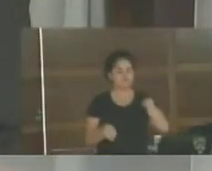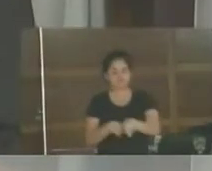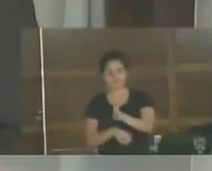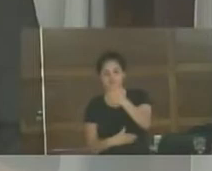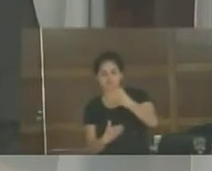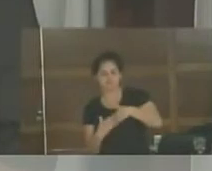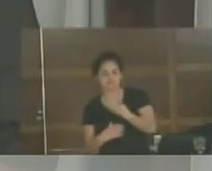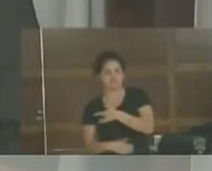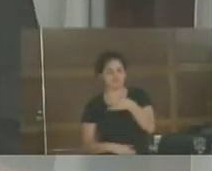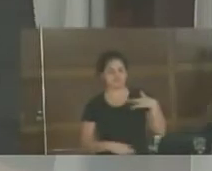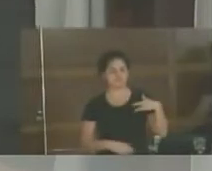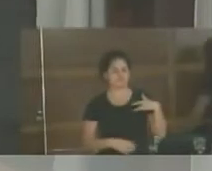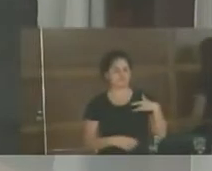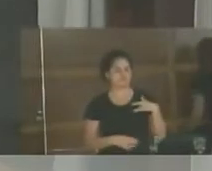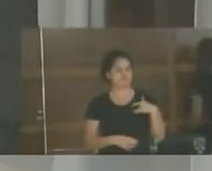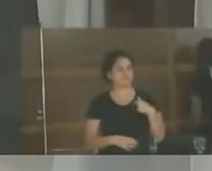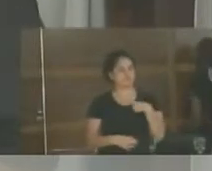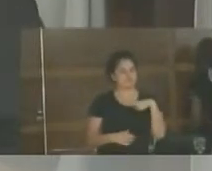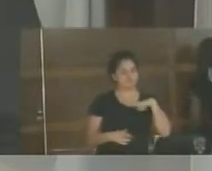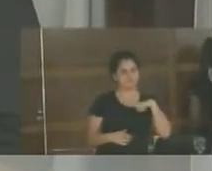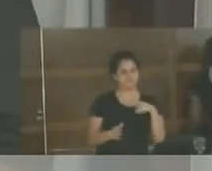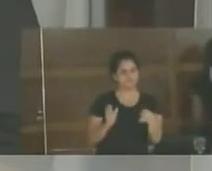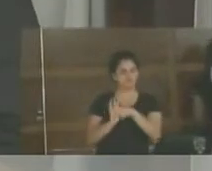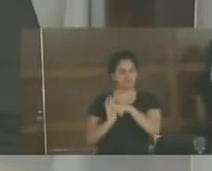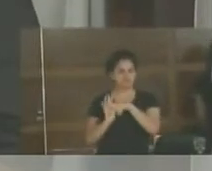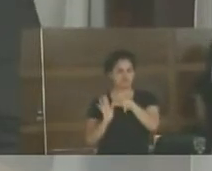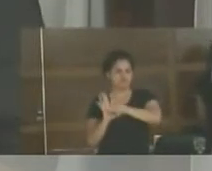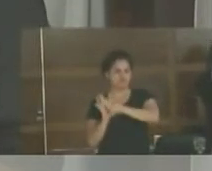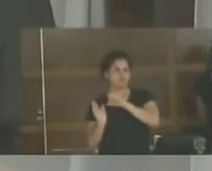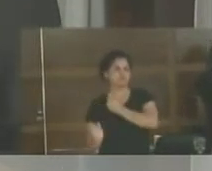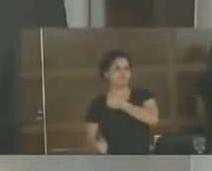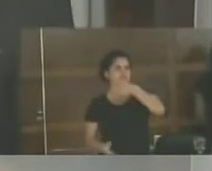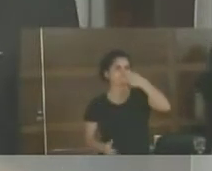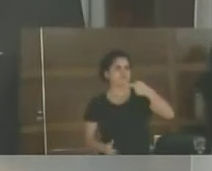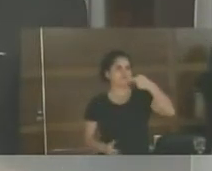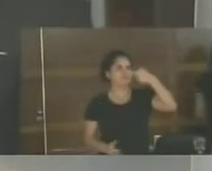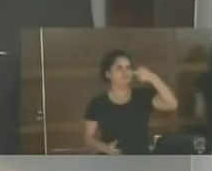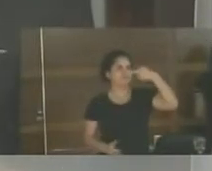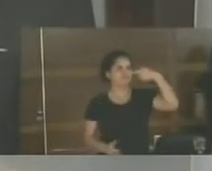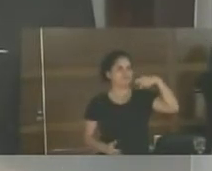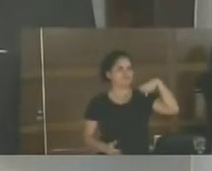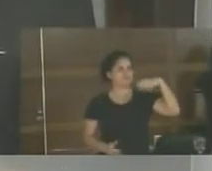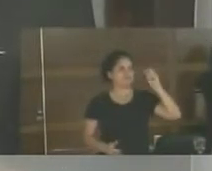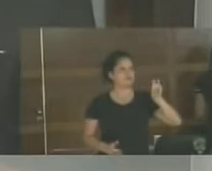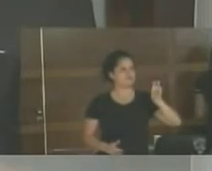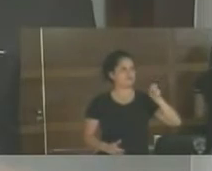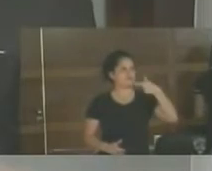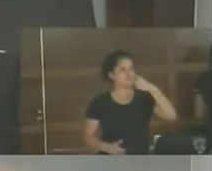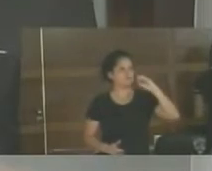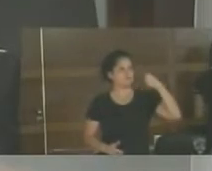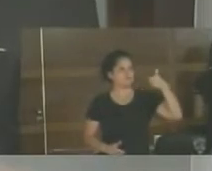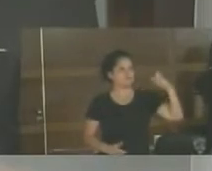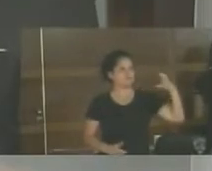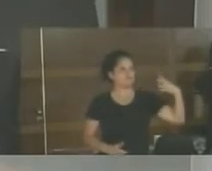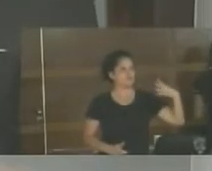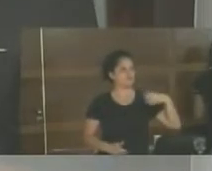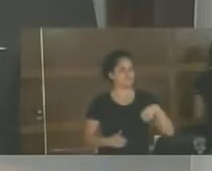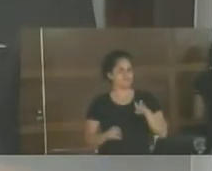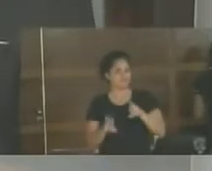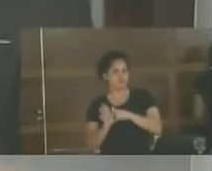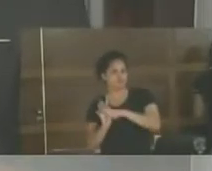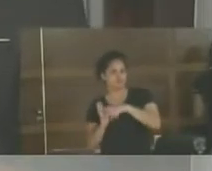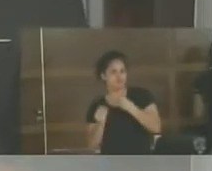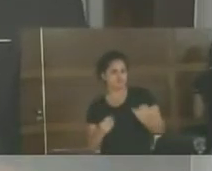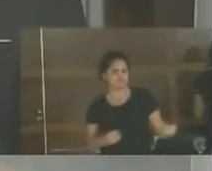Secretaria de Saúde, sim. Então, eu tenho um projeto de lei número 75/2014. É um projeto importante, vem de encontro